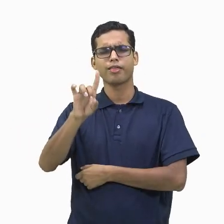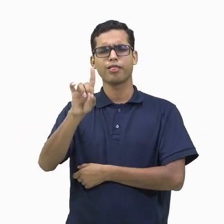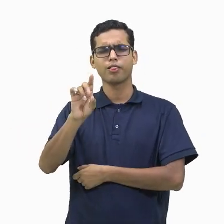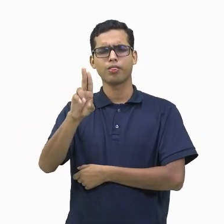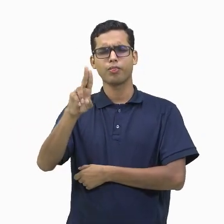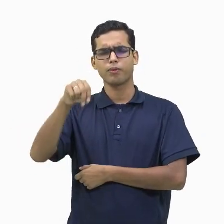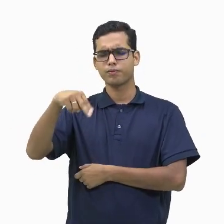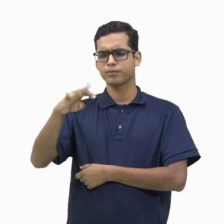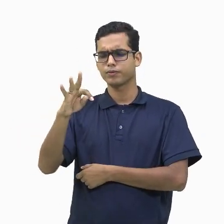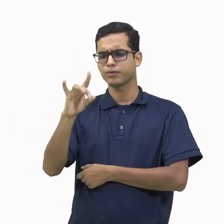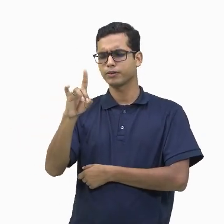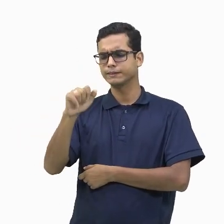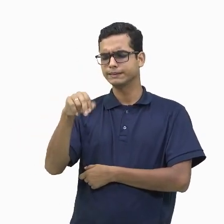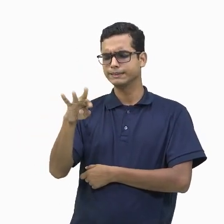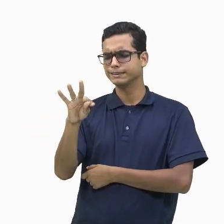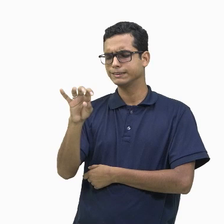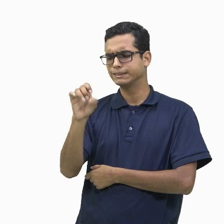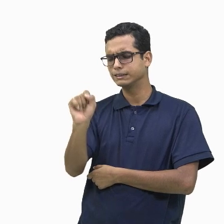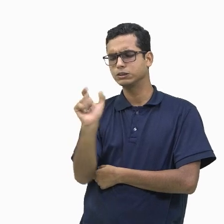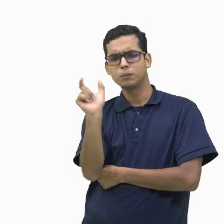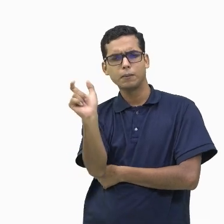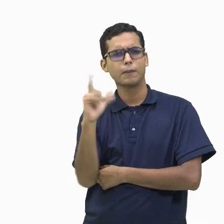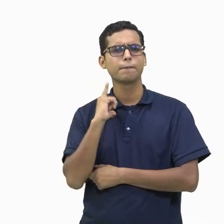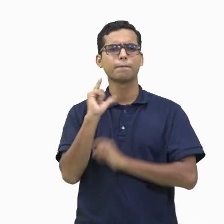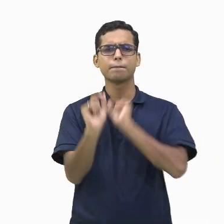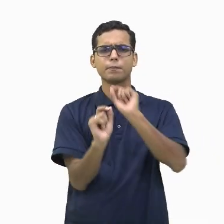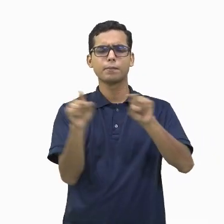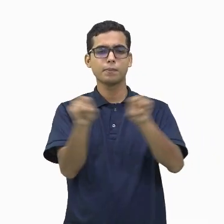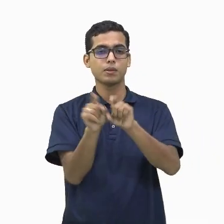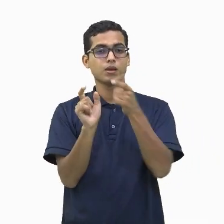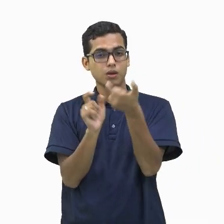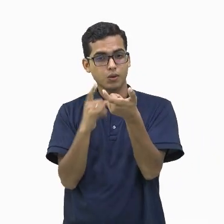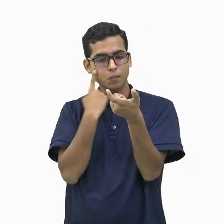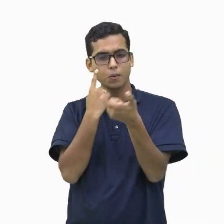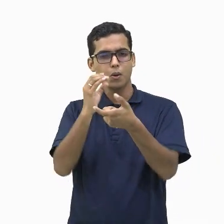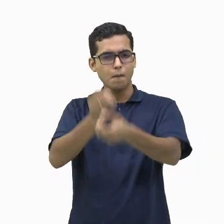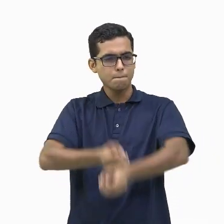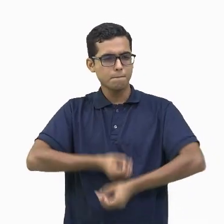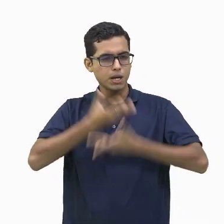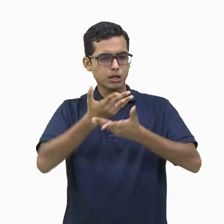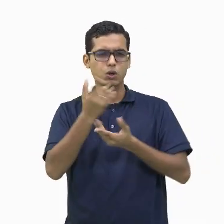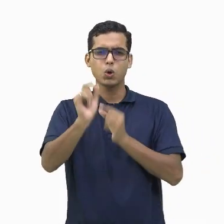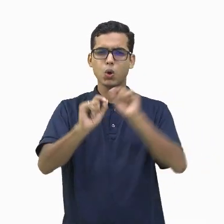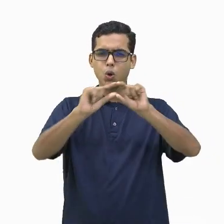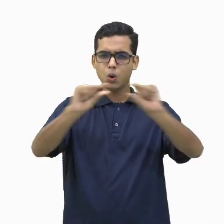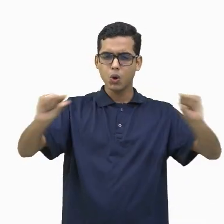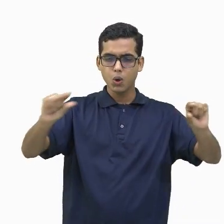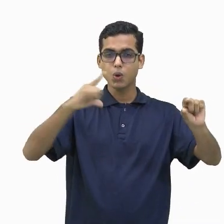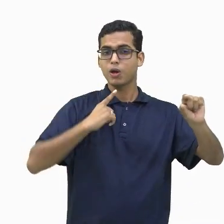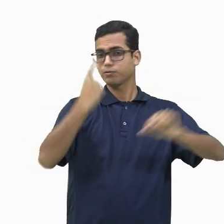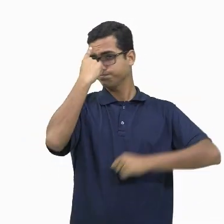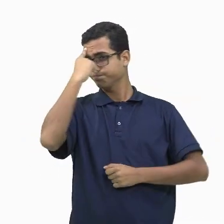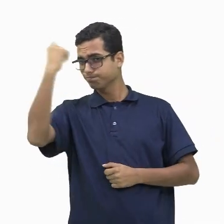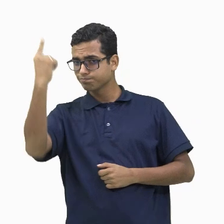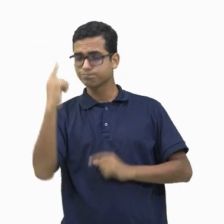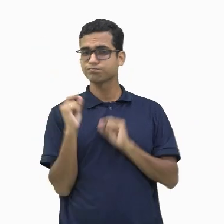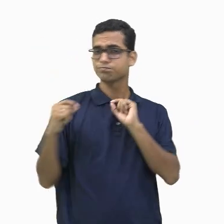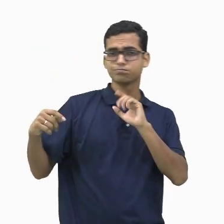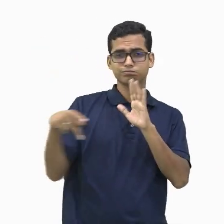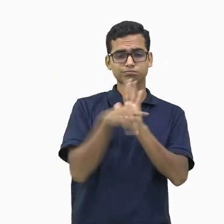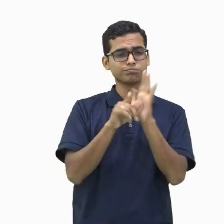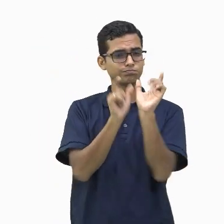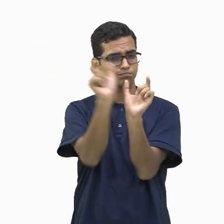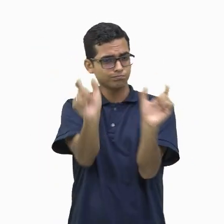ou enfatizar a expressão. E aqui a redundância se dá também no nível das ideias que as palavras